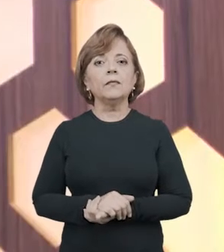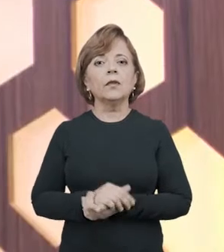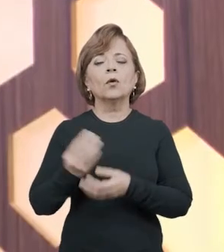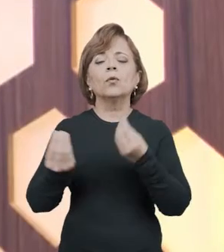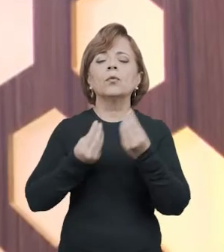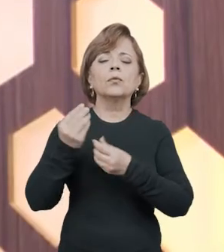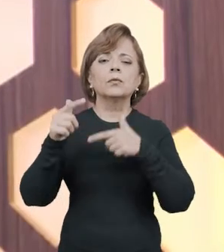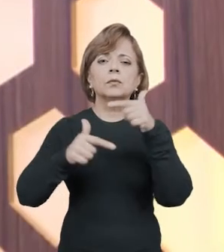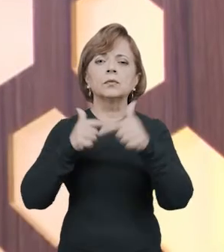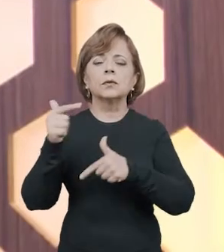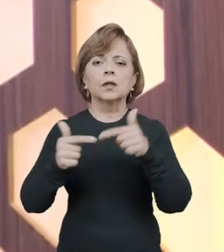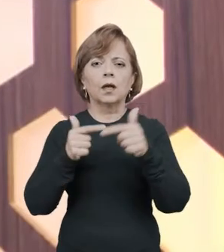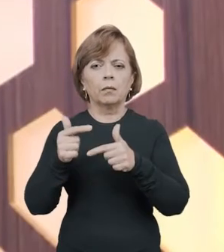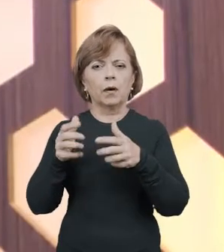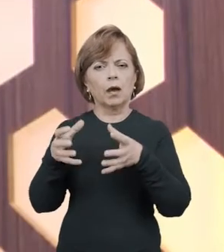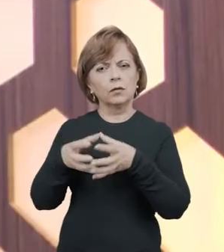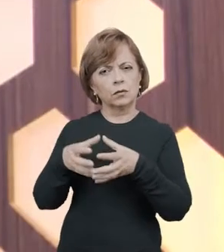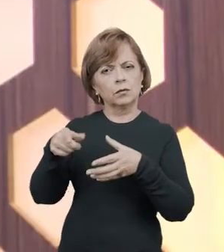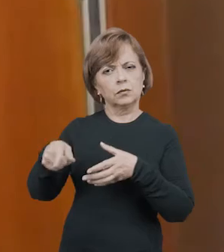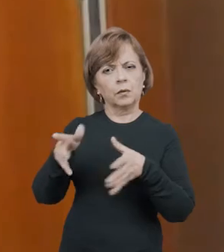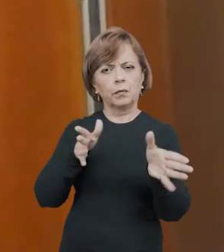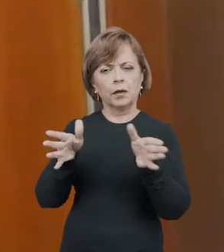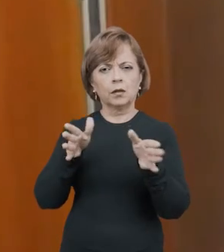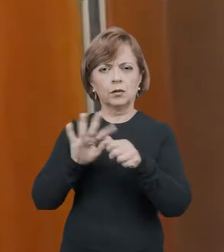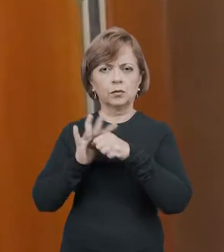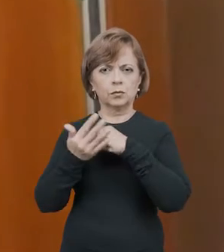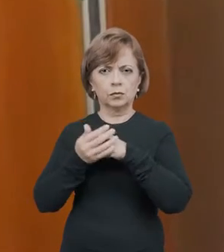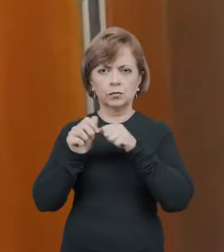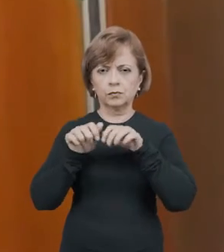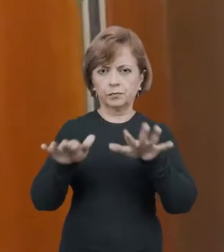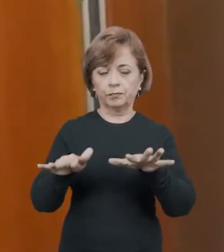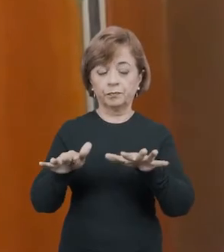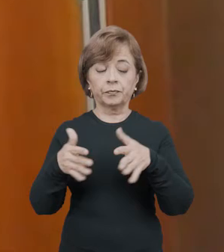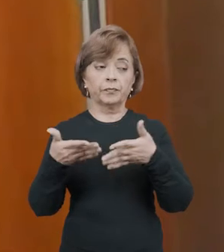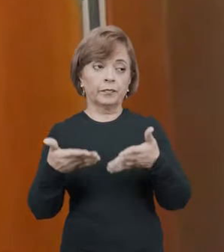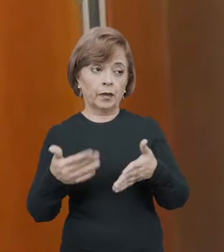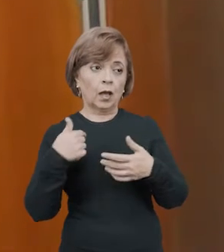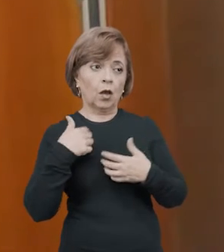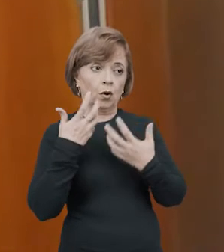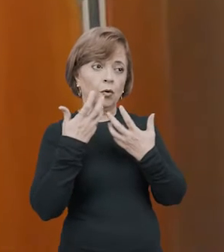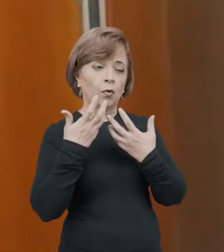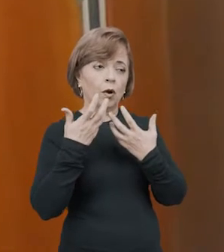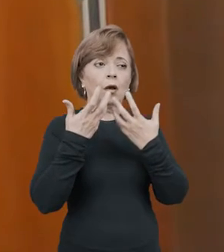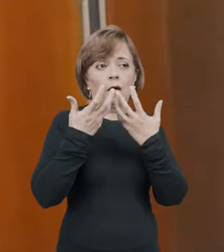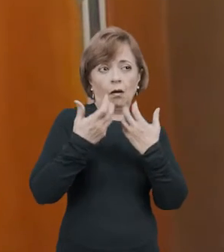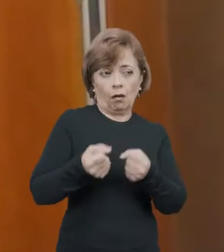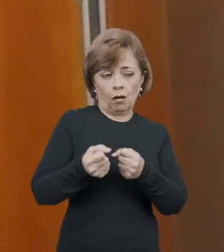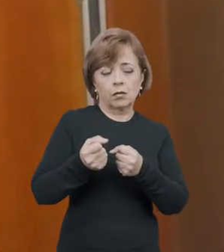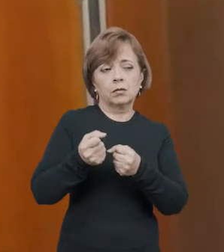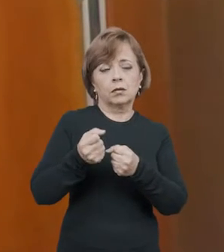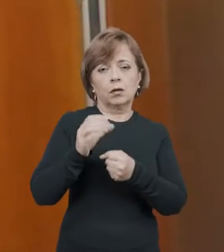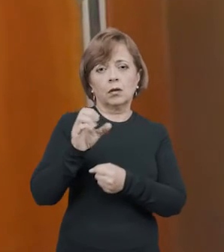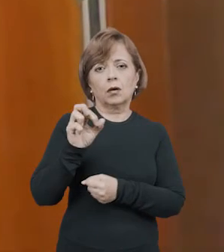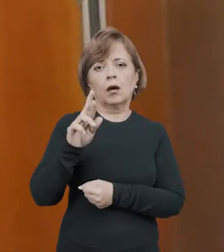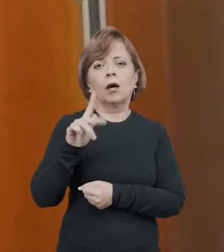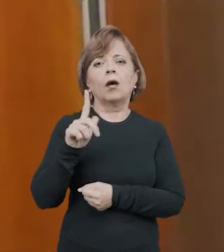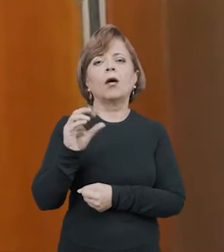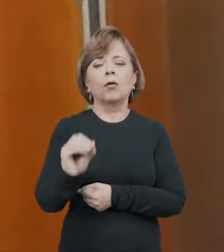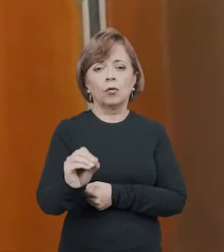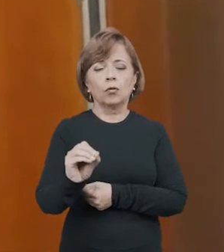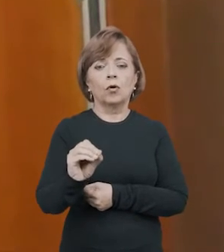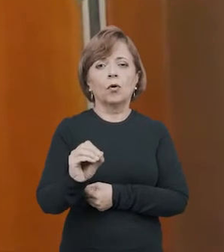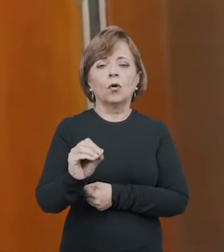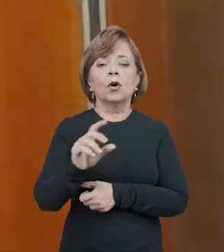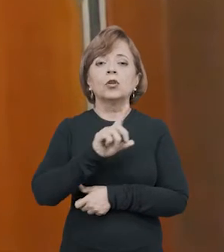trabalho da Subcível nesse período de pandemia? Bom, eu assumi o cargo como subprocuradora em 8 de junho